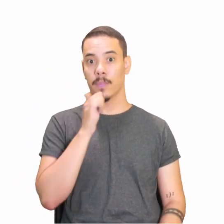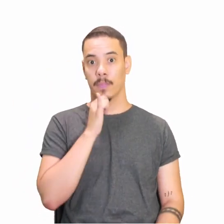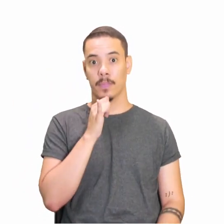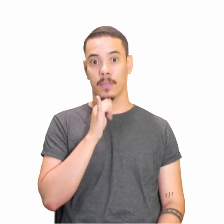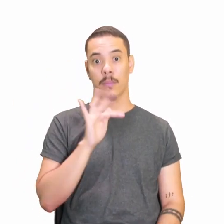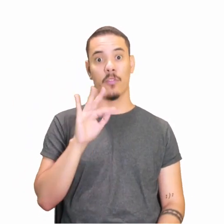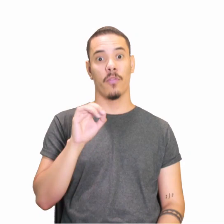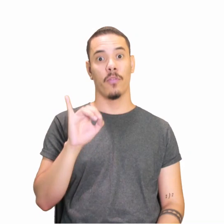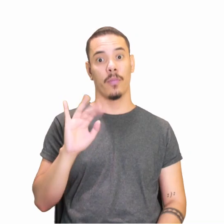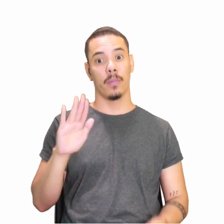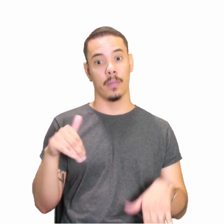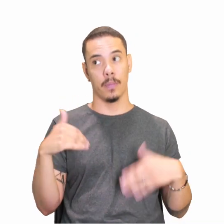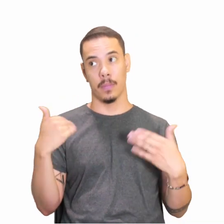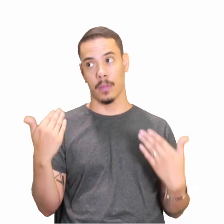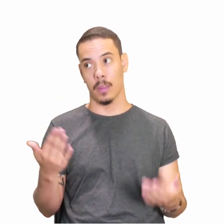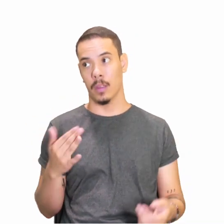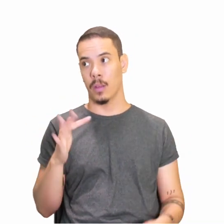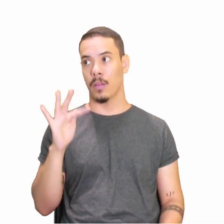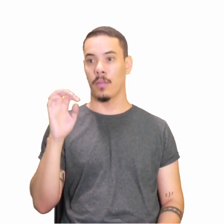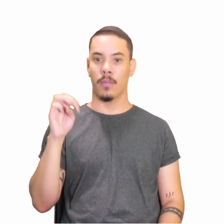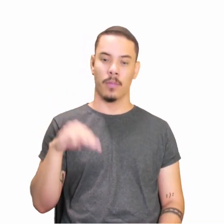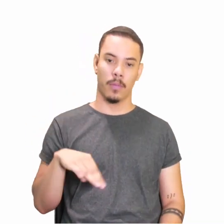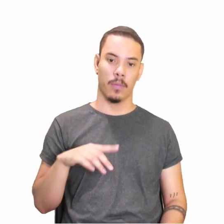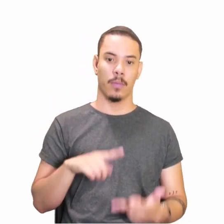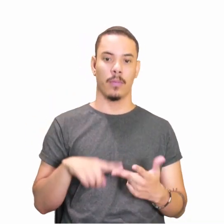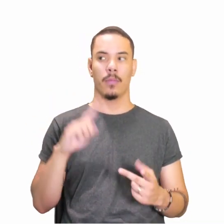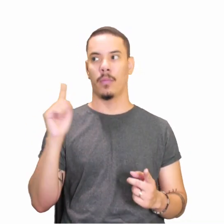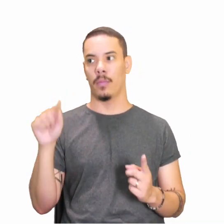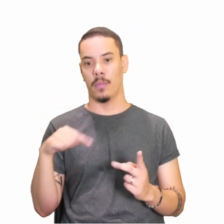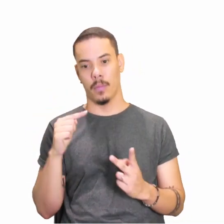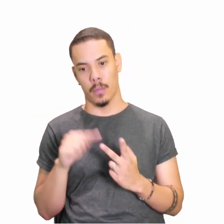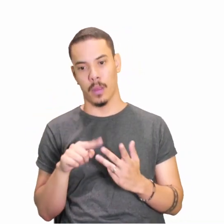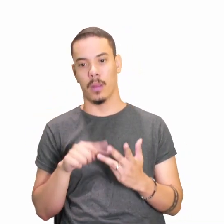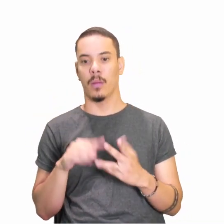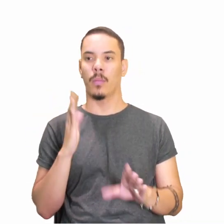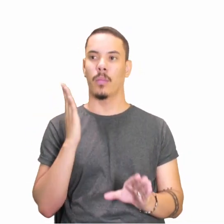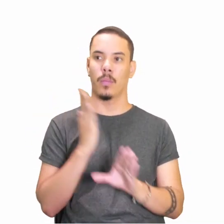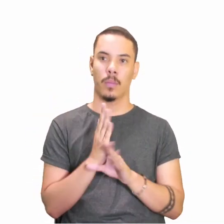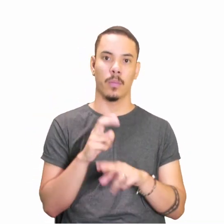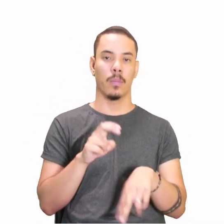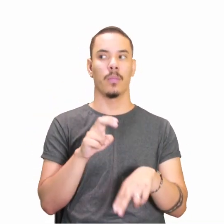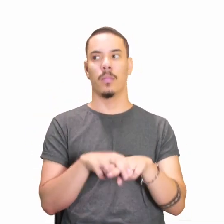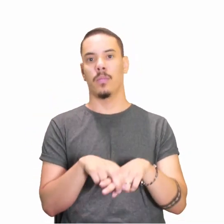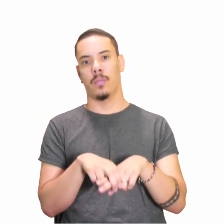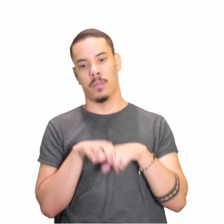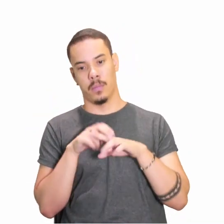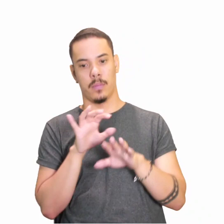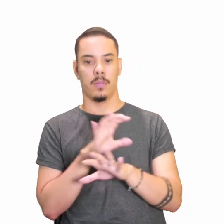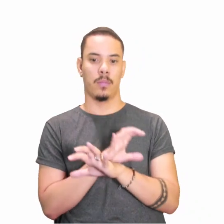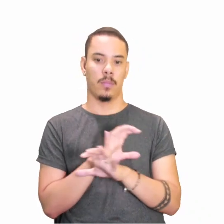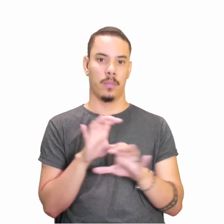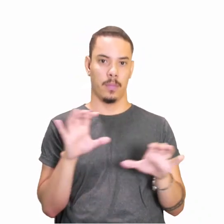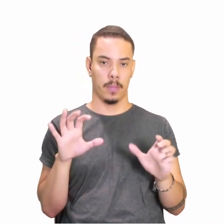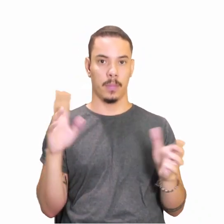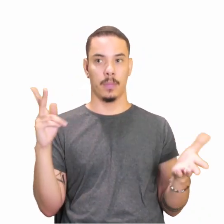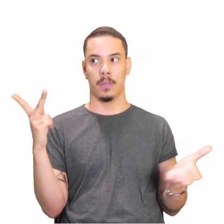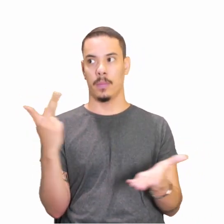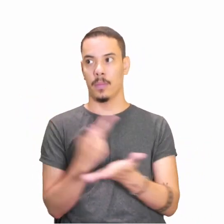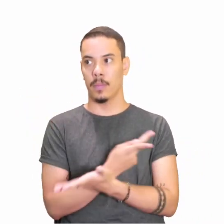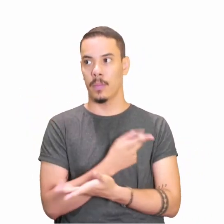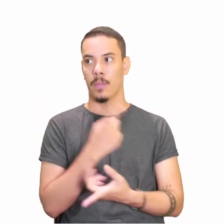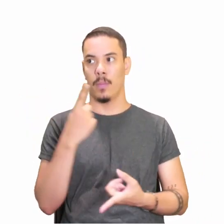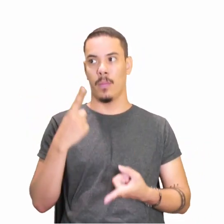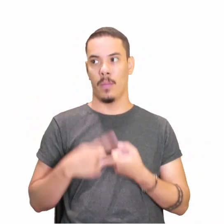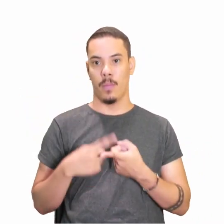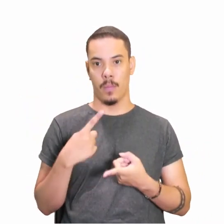deles. Foi então, por fim, finalmente, portanto, por isso, assim, nesse caso,